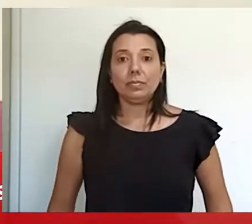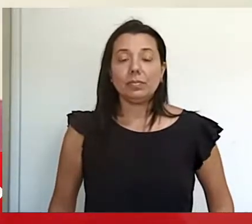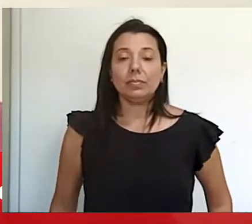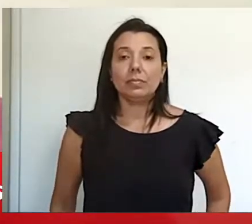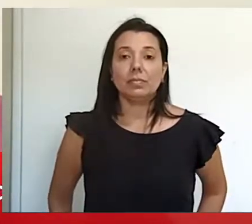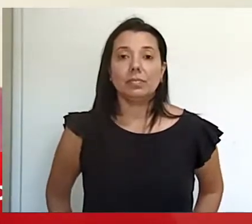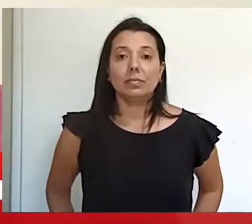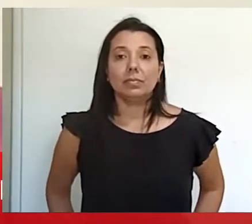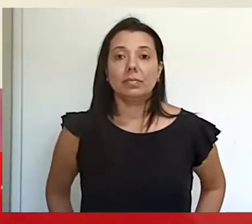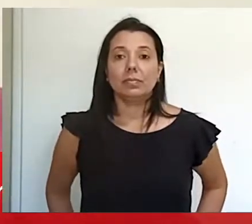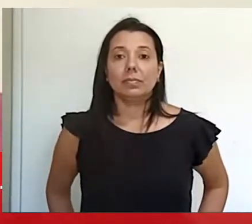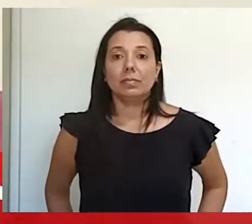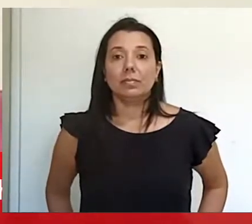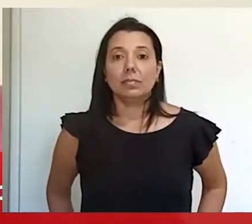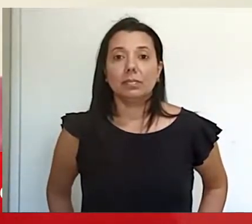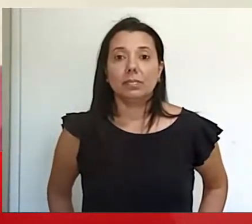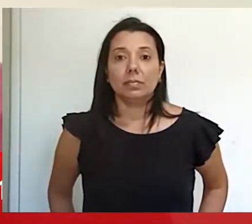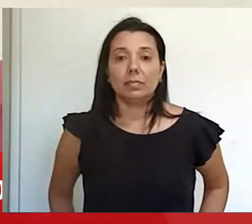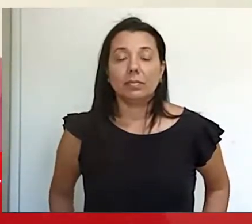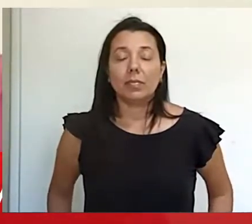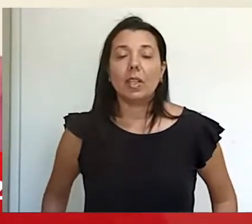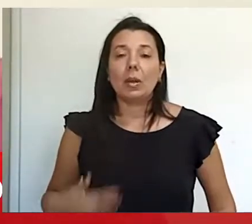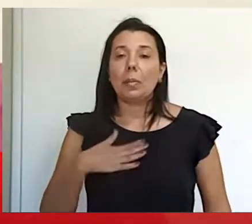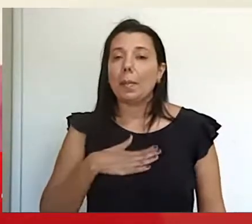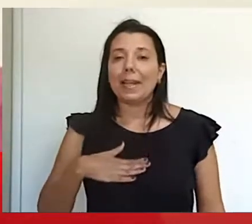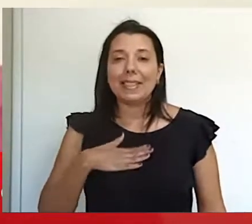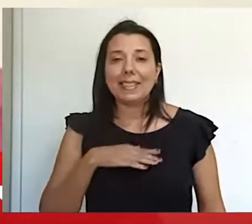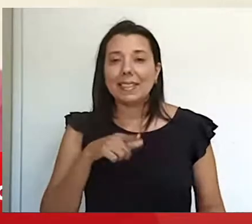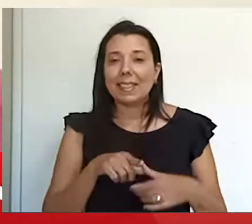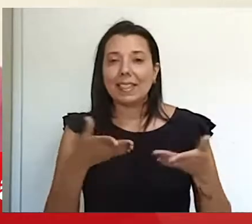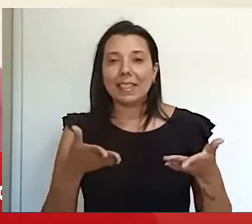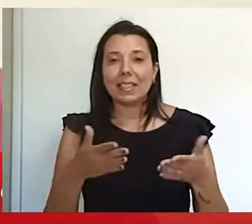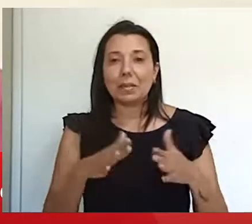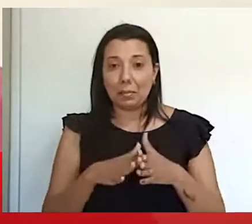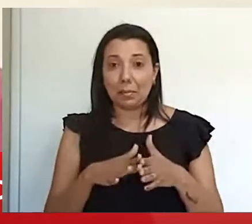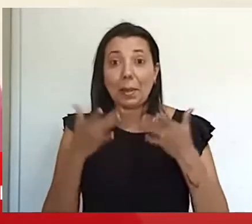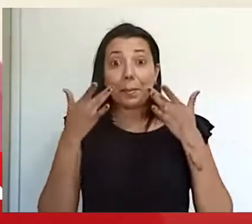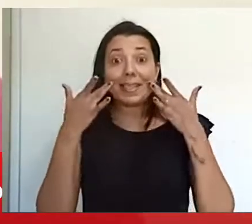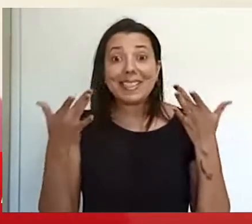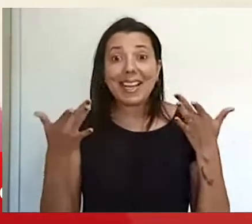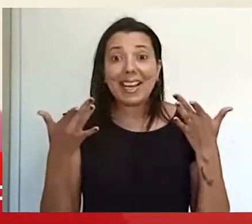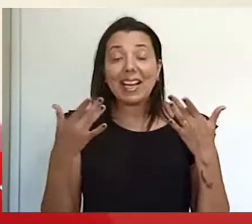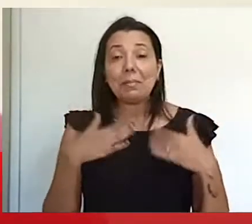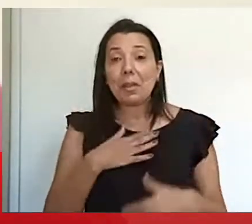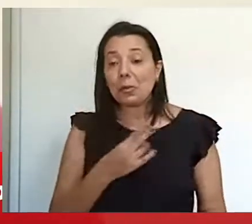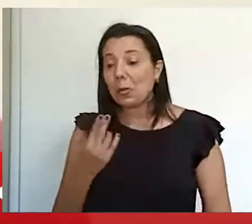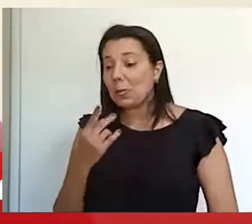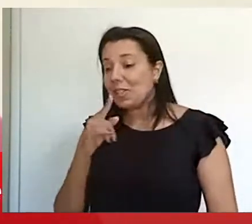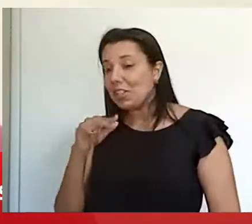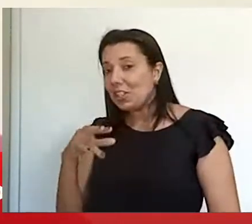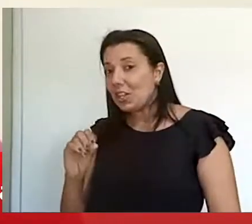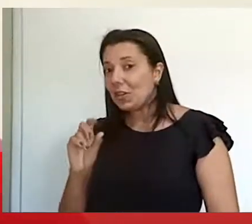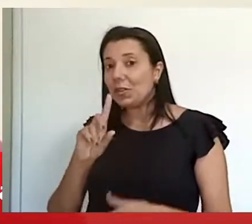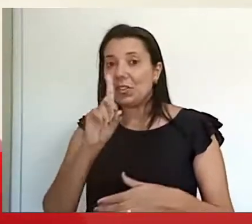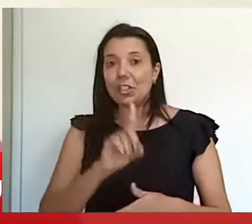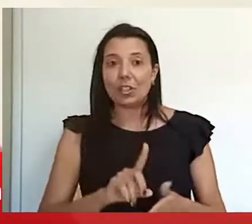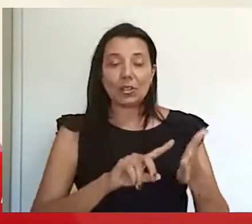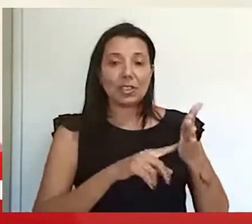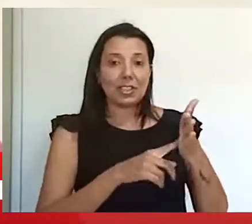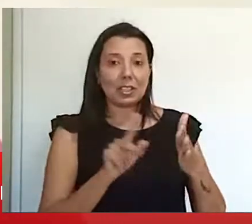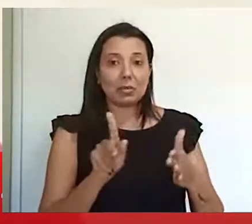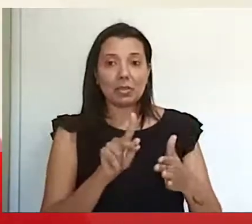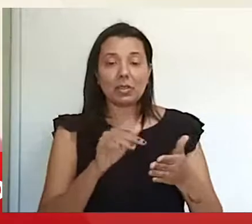Muito está contribuindo. Nem me apresentei, né? Eu sou Tião, sou diretor do Sindicato dos Professores e sou da Secretaria de